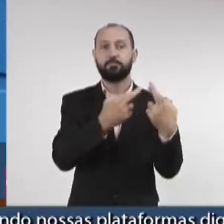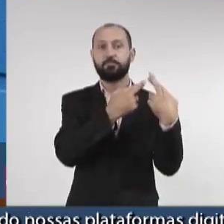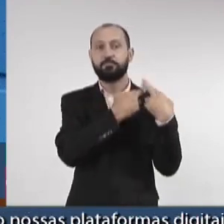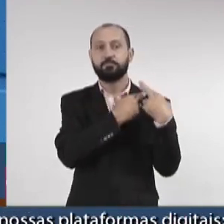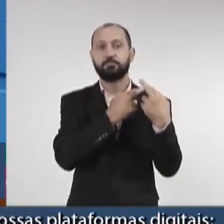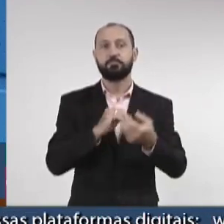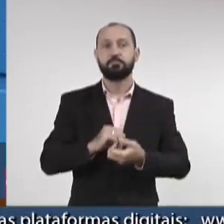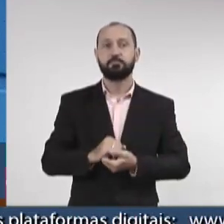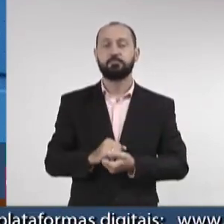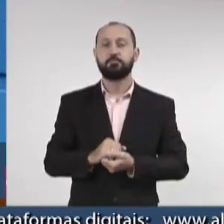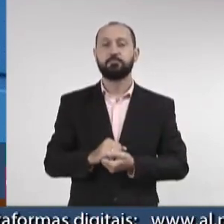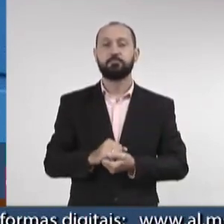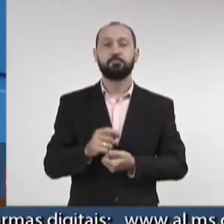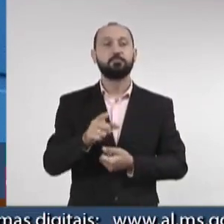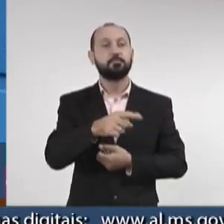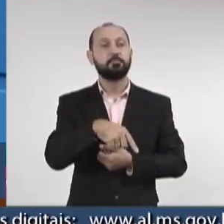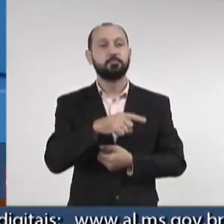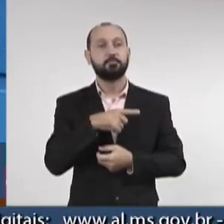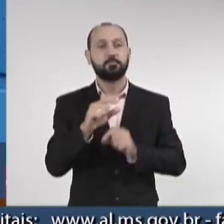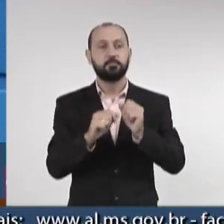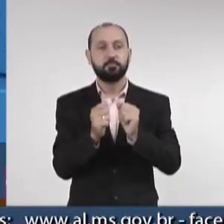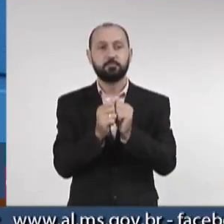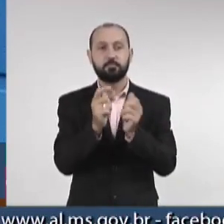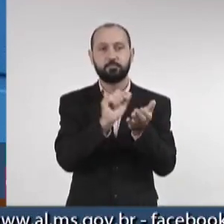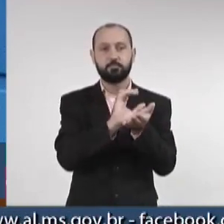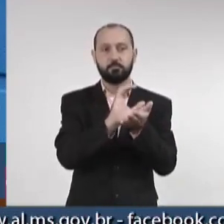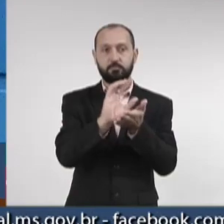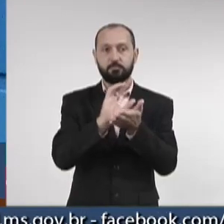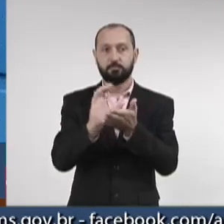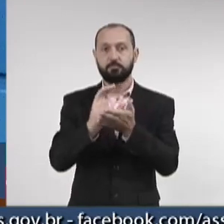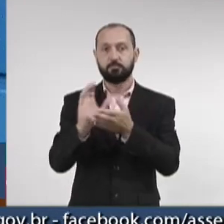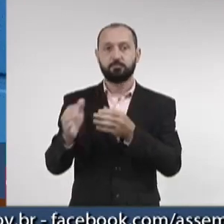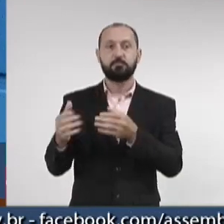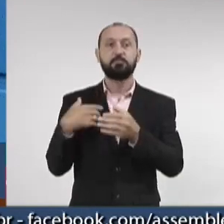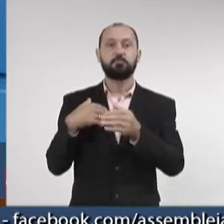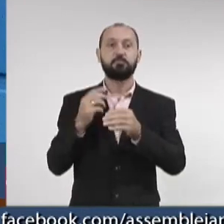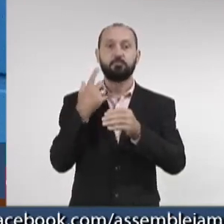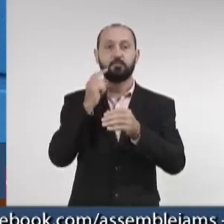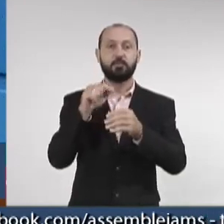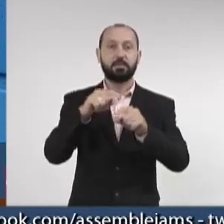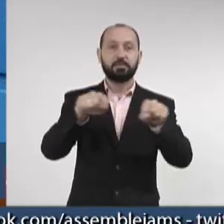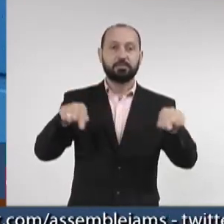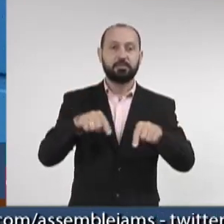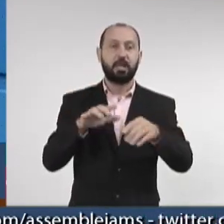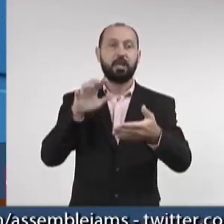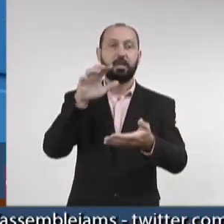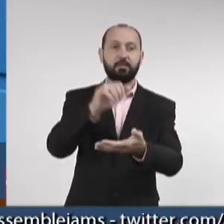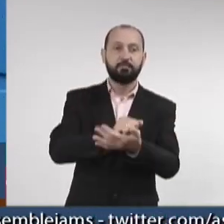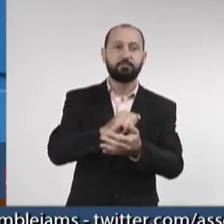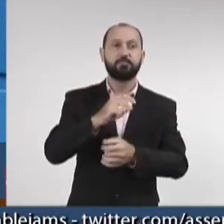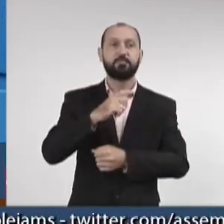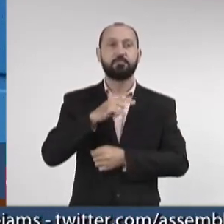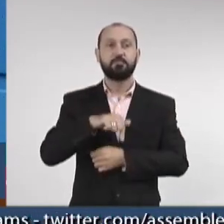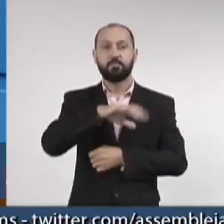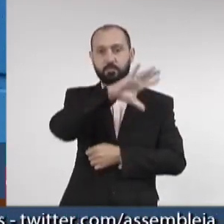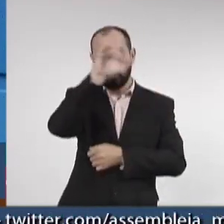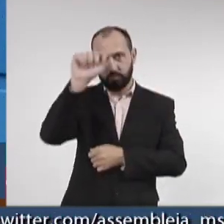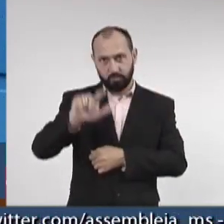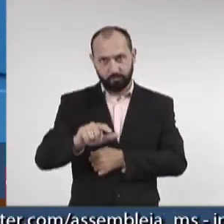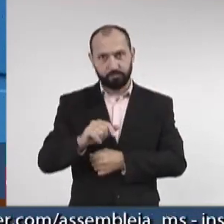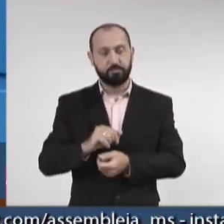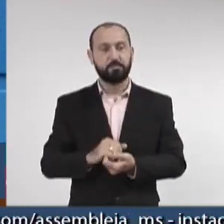responsabilização daqueles que poderiam estar financiando ou por trás das invasões que estavam ocorrendo aqui no Mato Grosso do